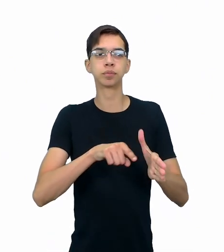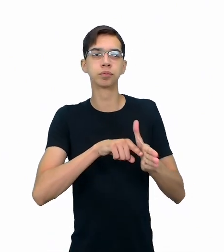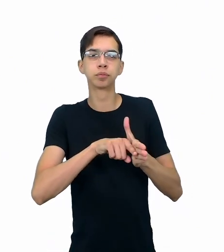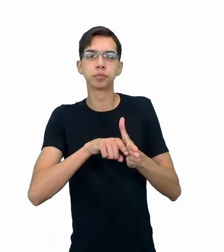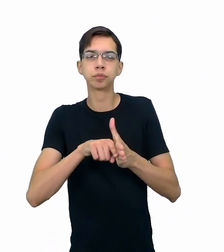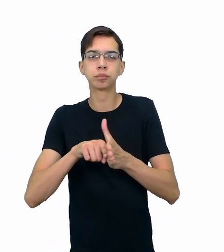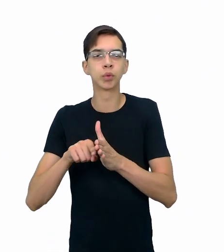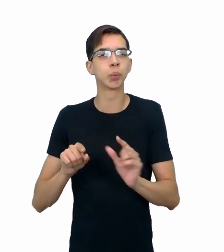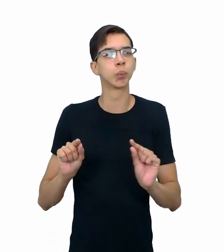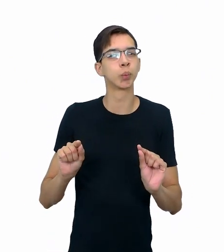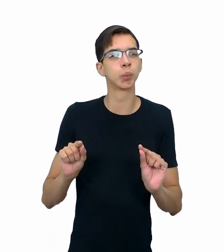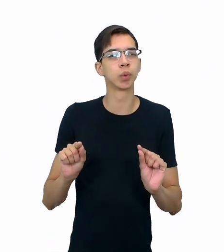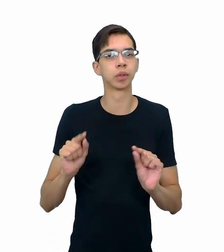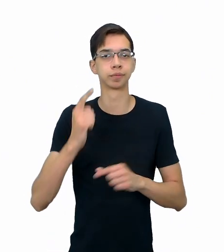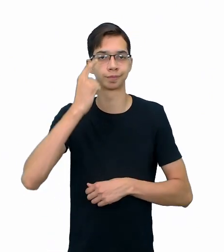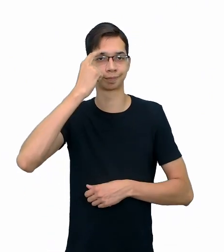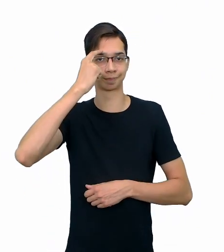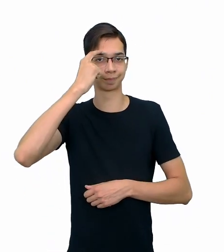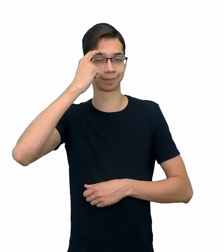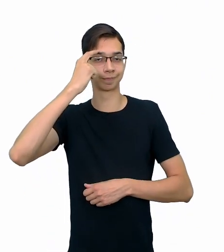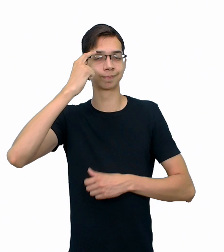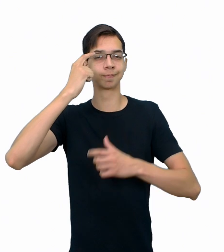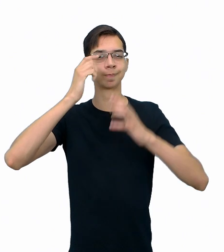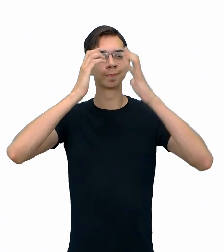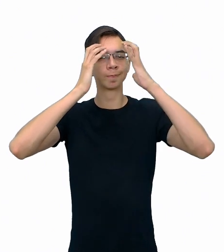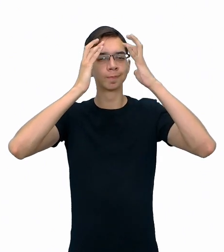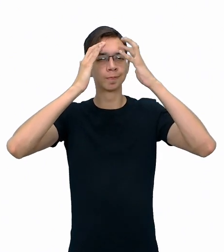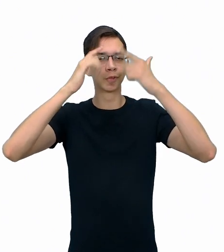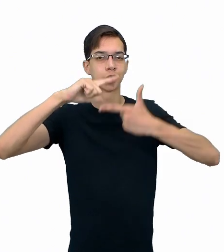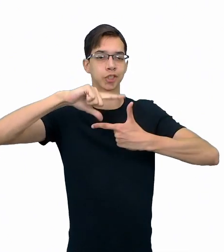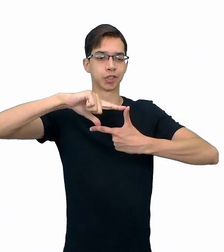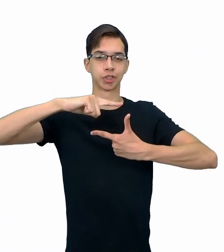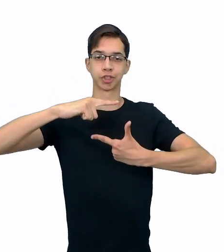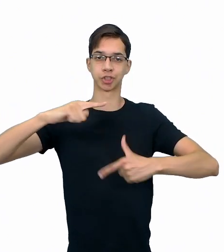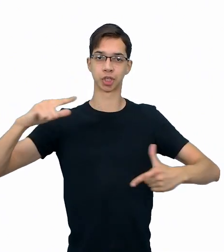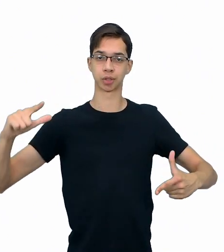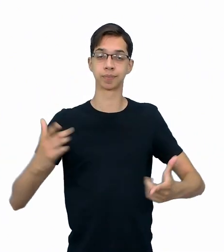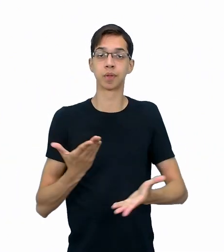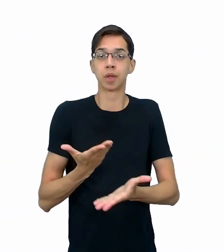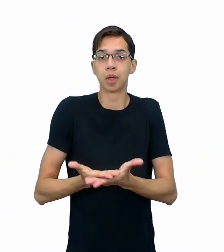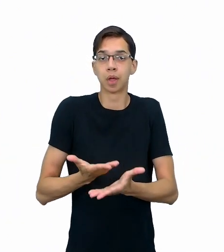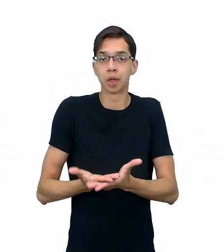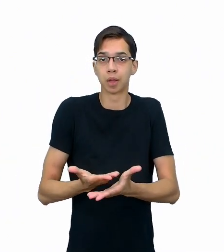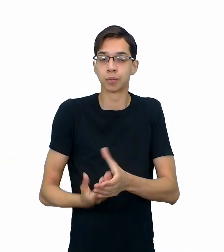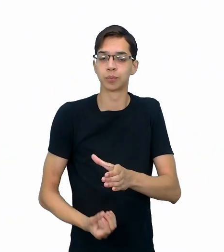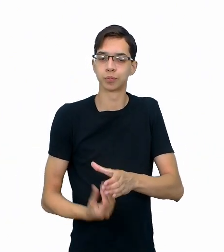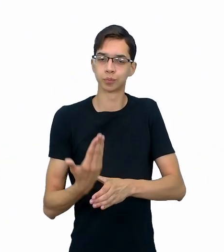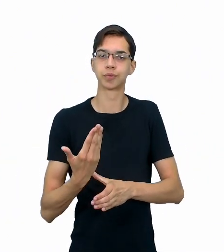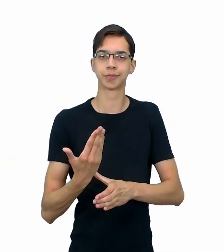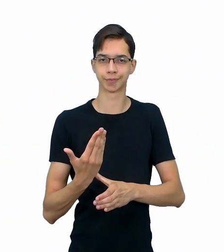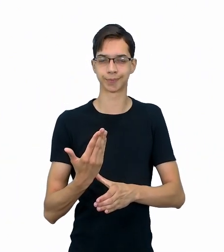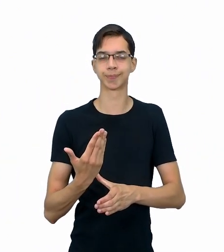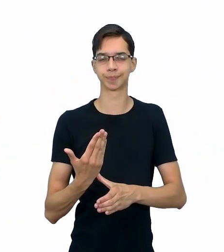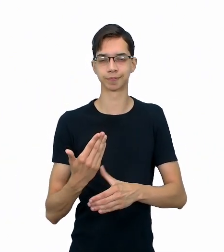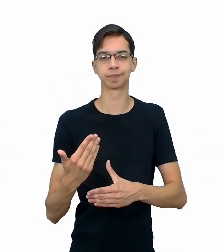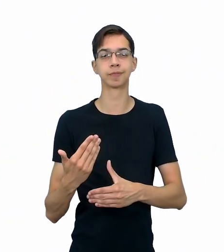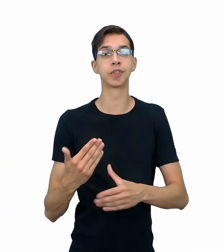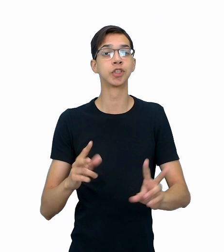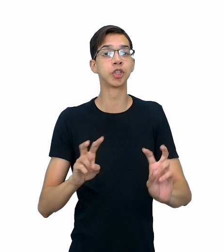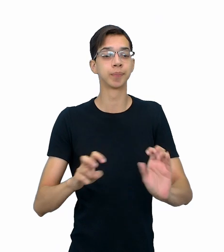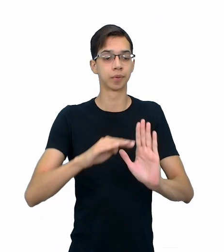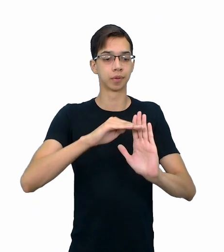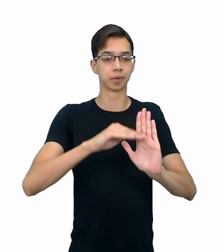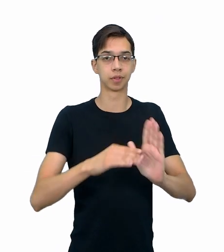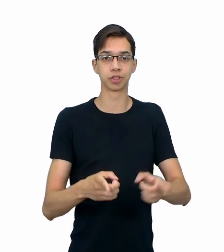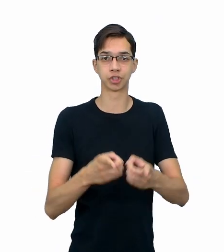também vamos analisar uma aula da sequência didática 4 com foco no pensamento geométrico. E pretendemos